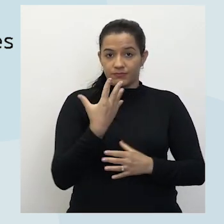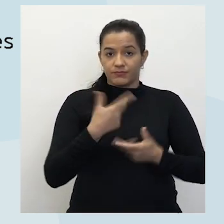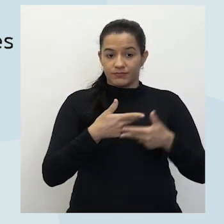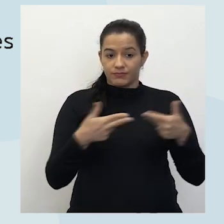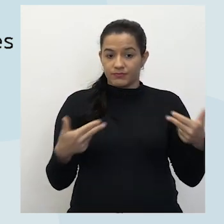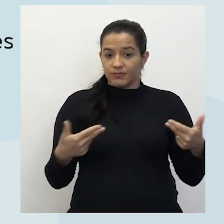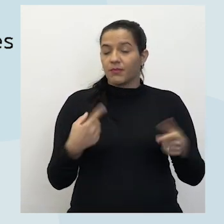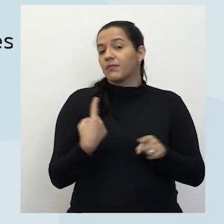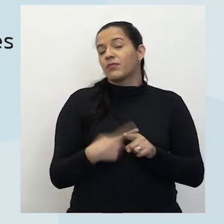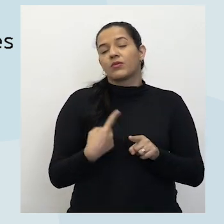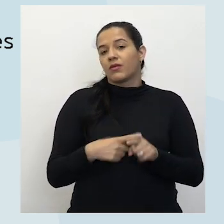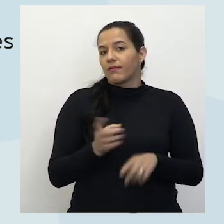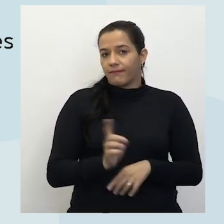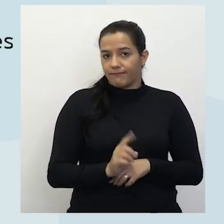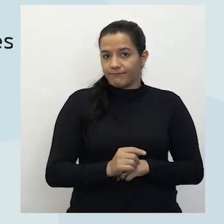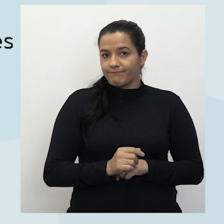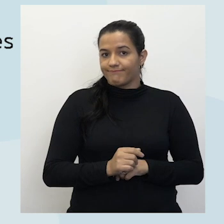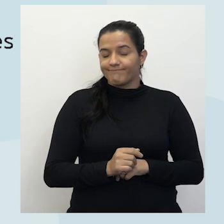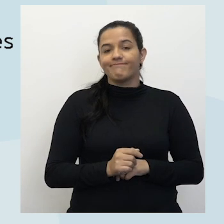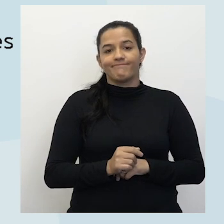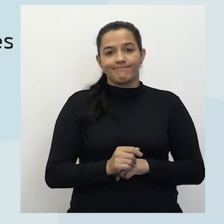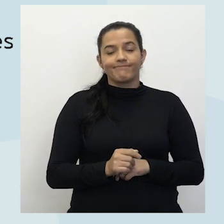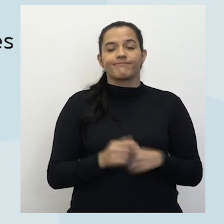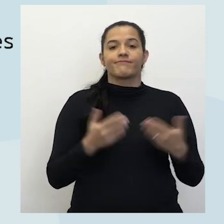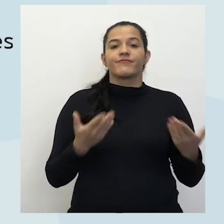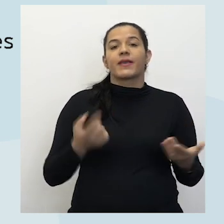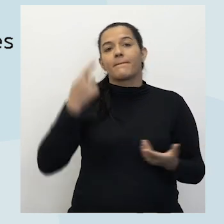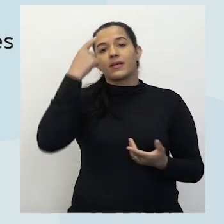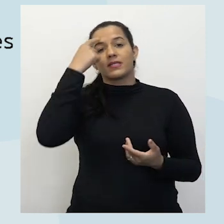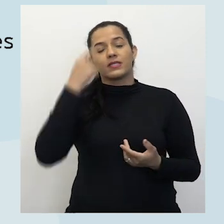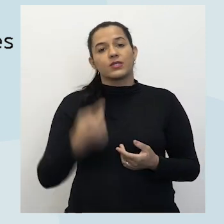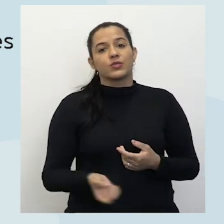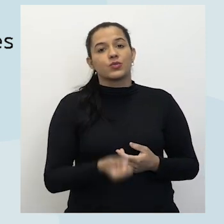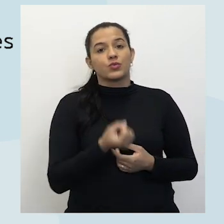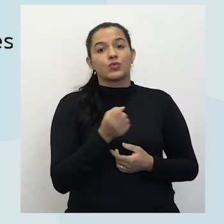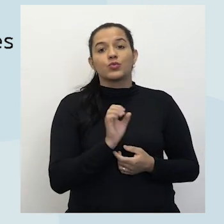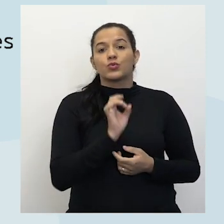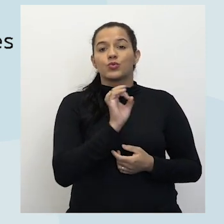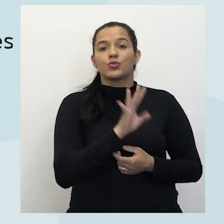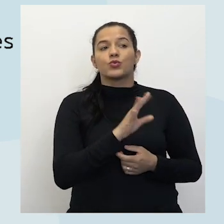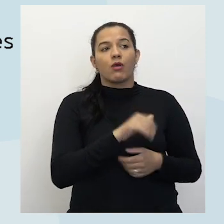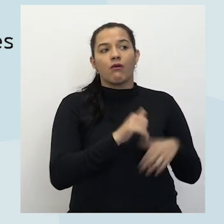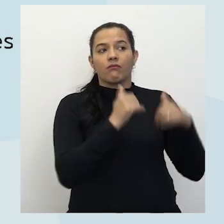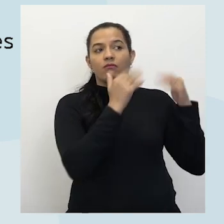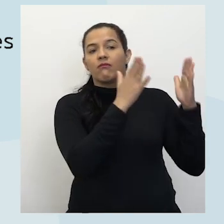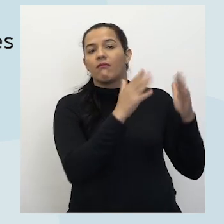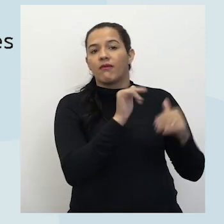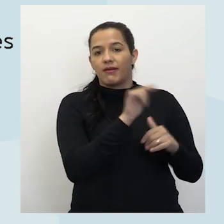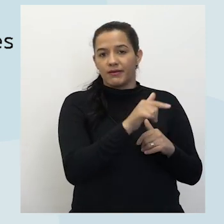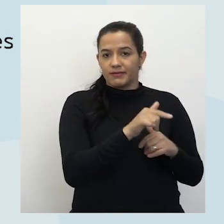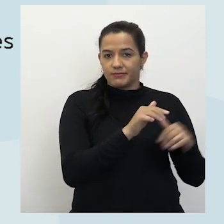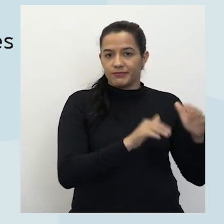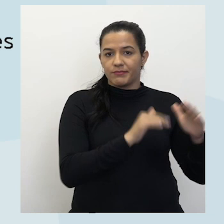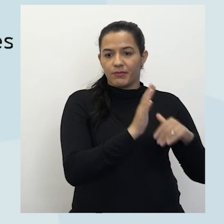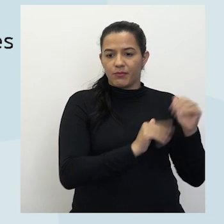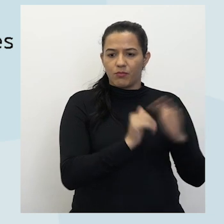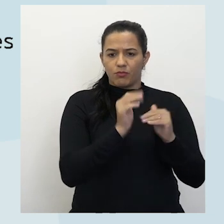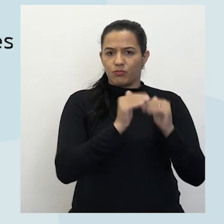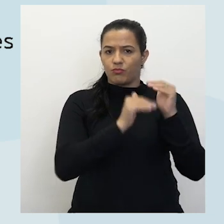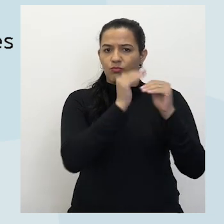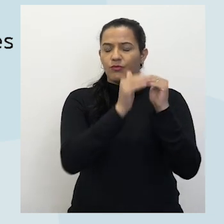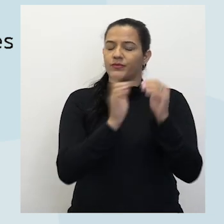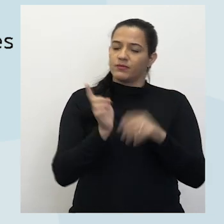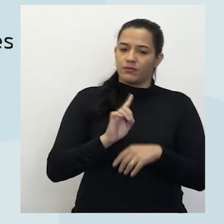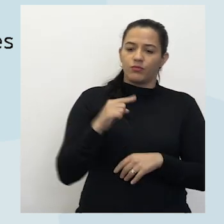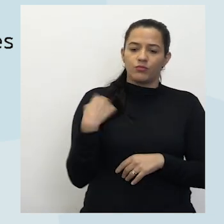Sim, porque a gente não tem que ficar esperando só que os grandões aí da criatividade desenvolvam, mas vocês também, vocês vão ver